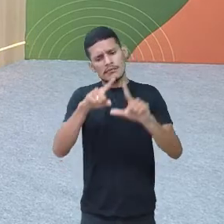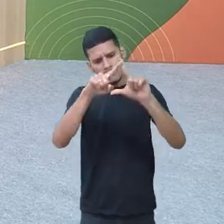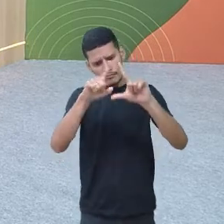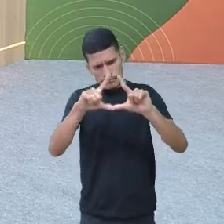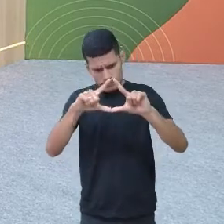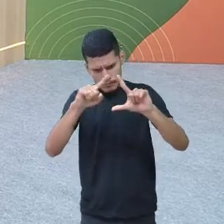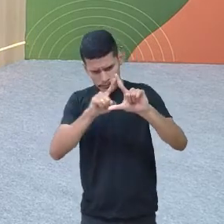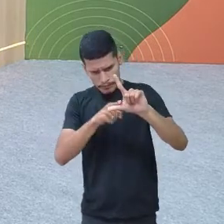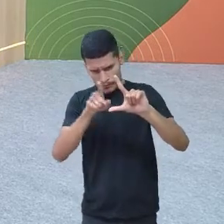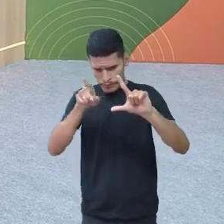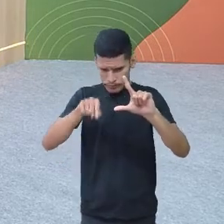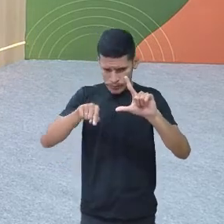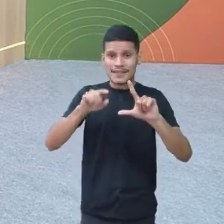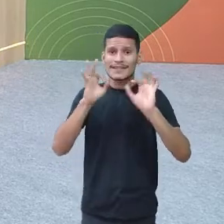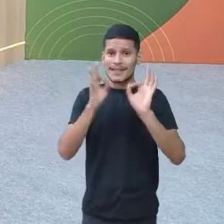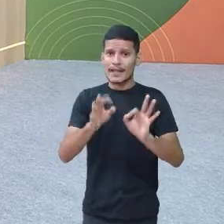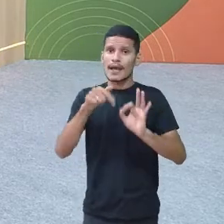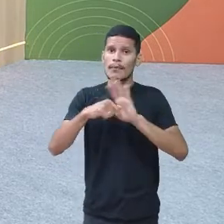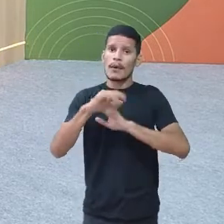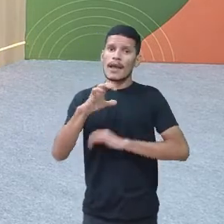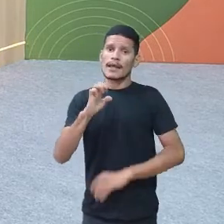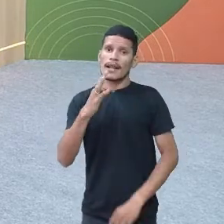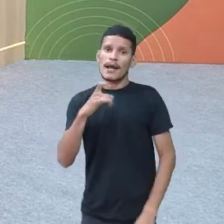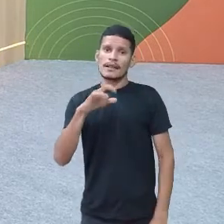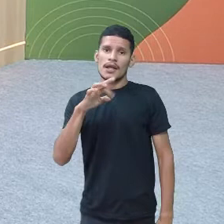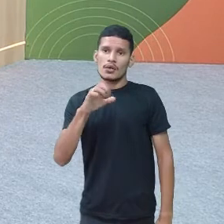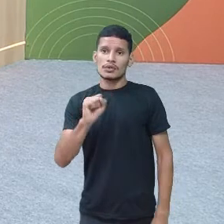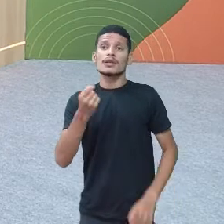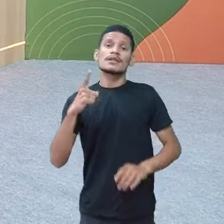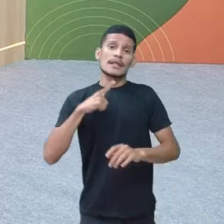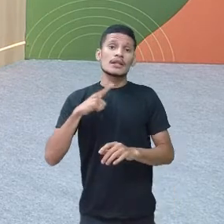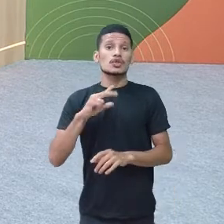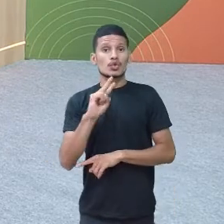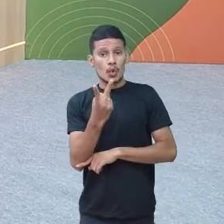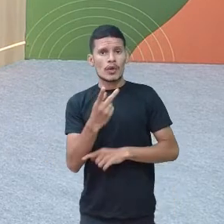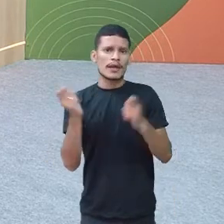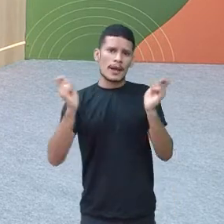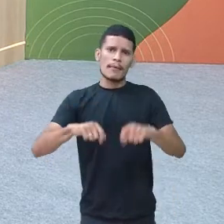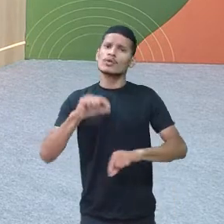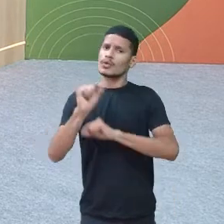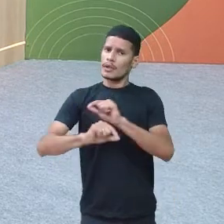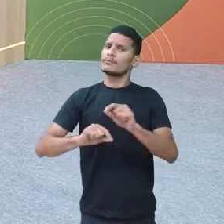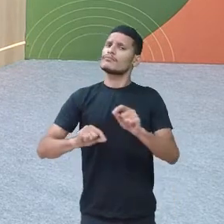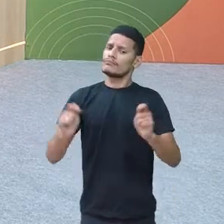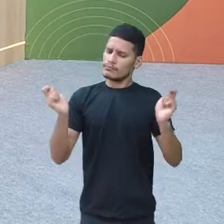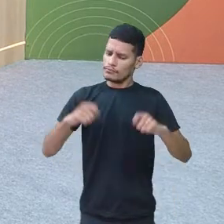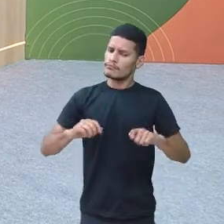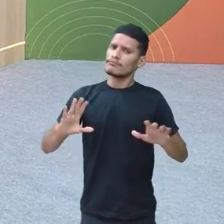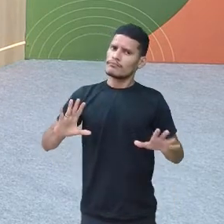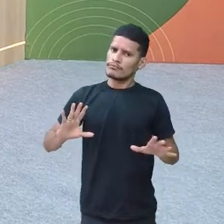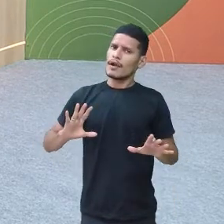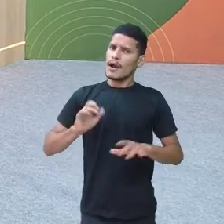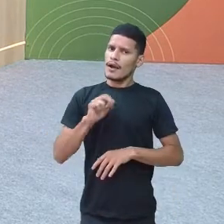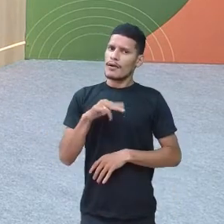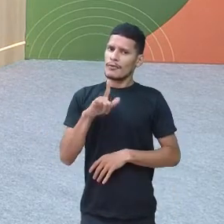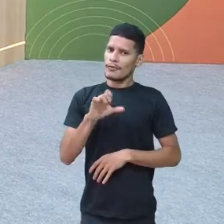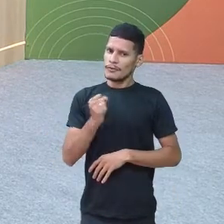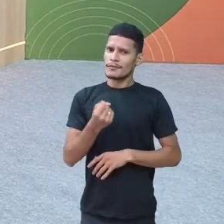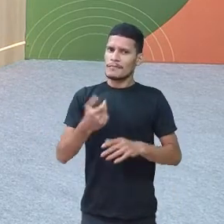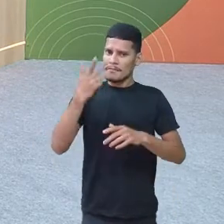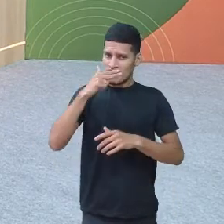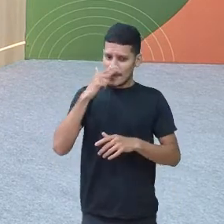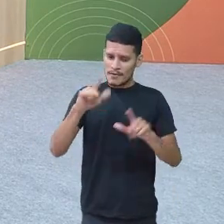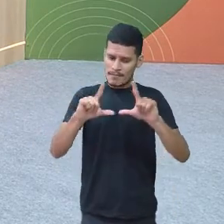né? Esses ângulos aqui podem variar, mas se eu tenho 2 lados com a mesma medida, eu também vou ter 2 ângulos com a mesma medida,